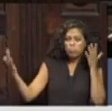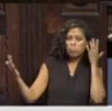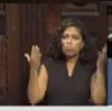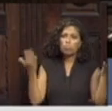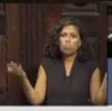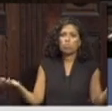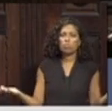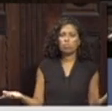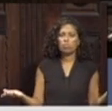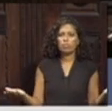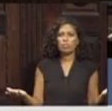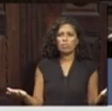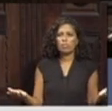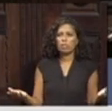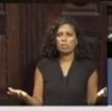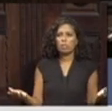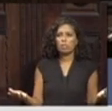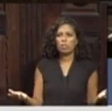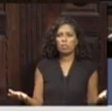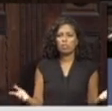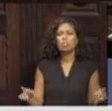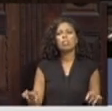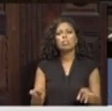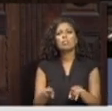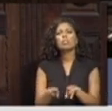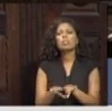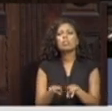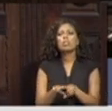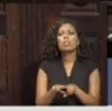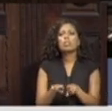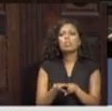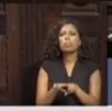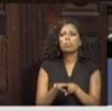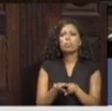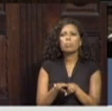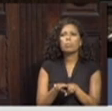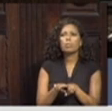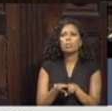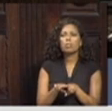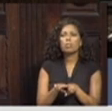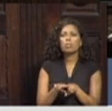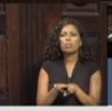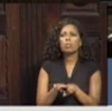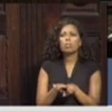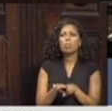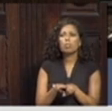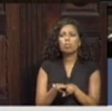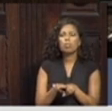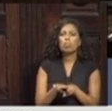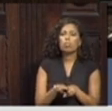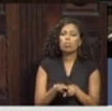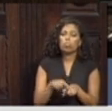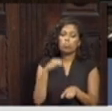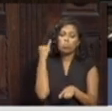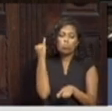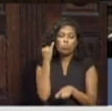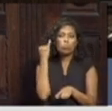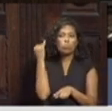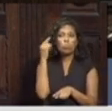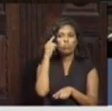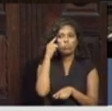Angra dos Reis. No centro de Angra dos Reis, troca de tiros, disparos frequentes,